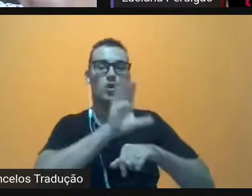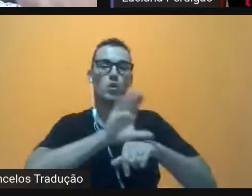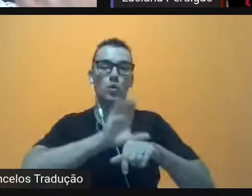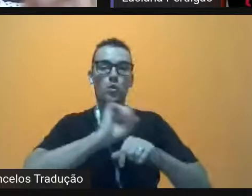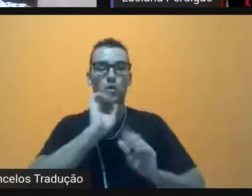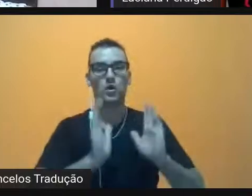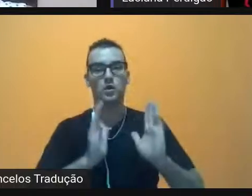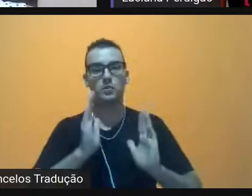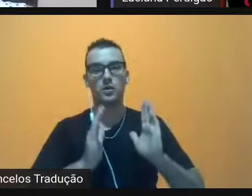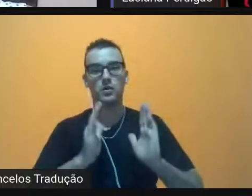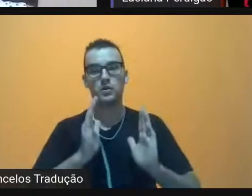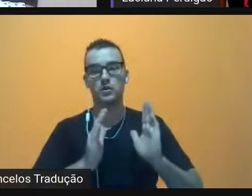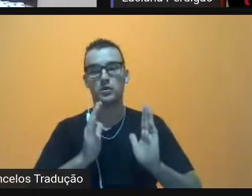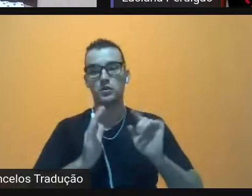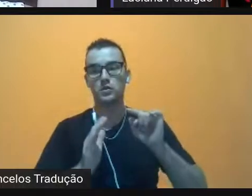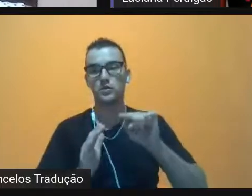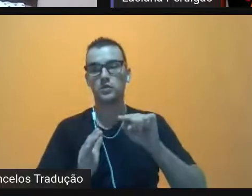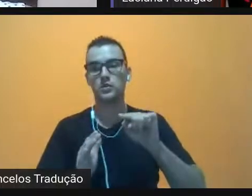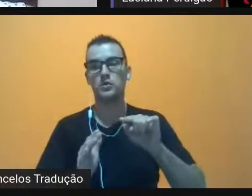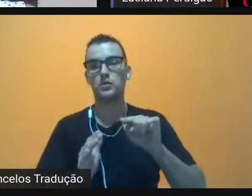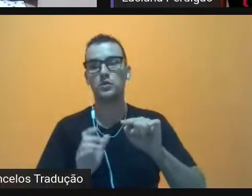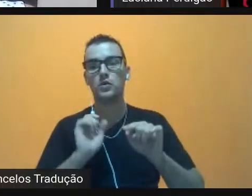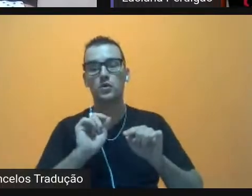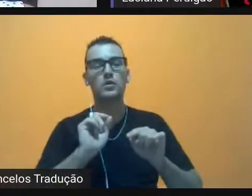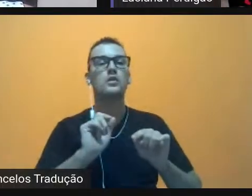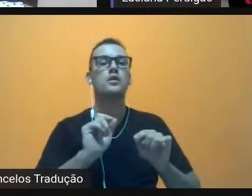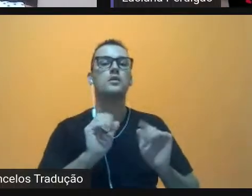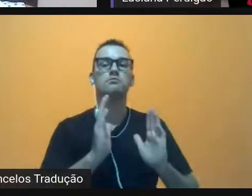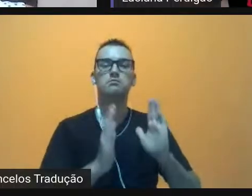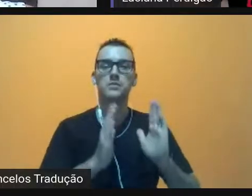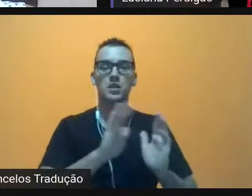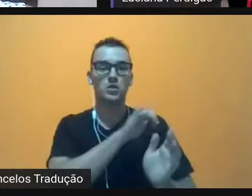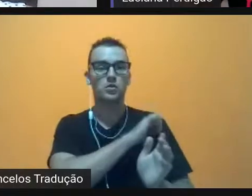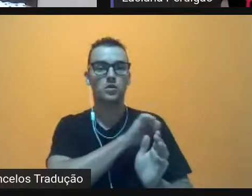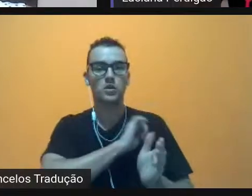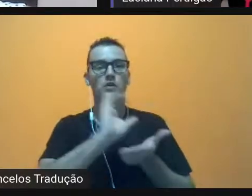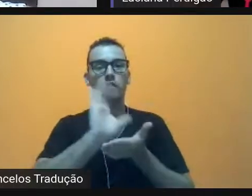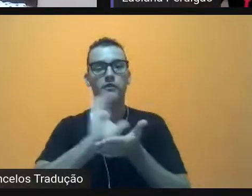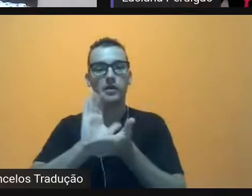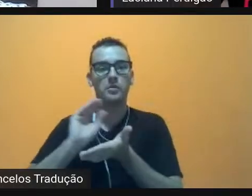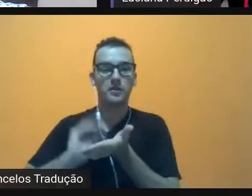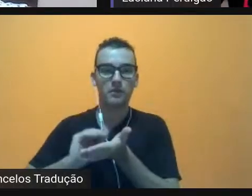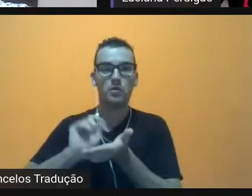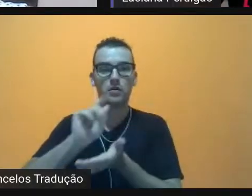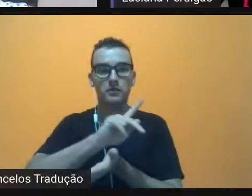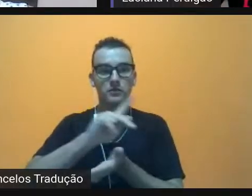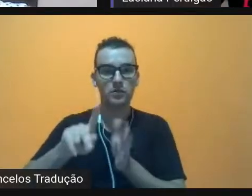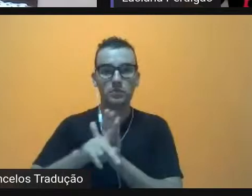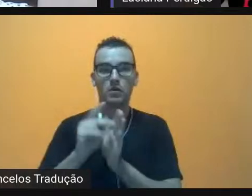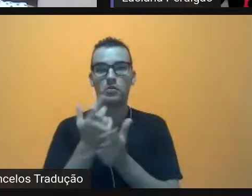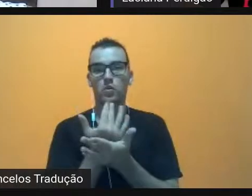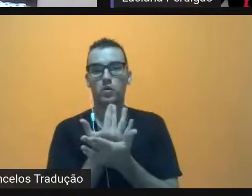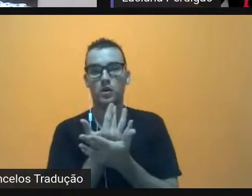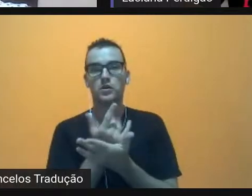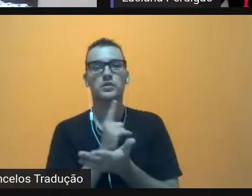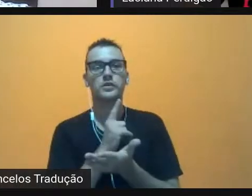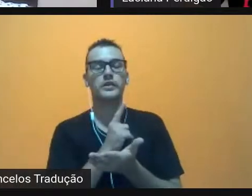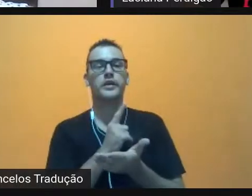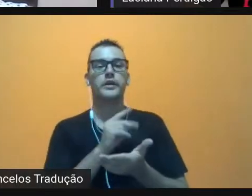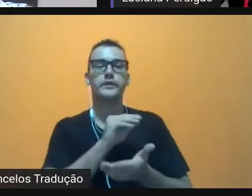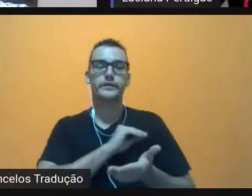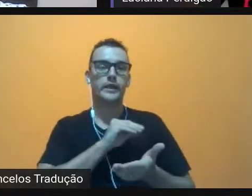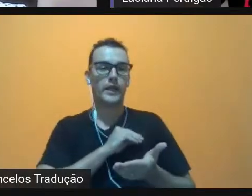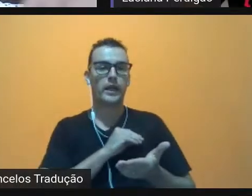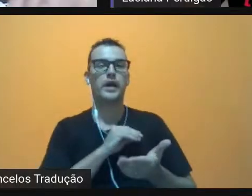de recessão do estado do Rio de Janeiro, em que os próprios professores da UERJ estavam, né, com perdas